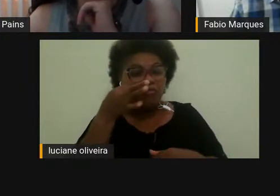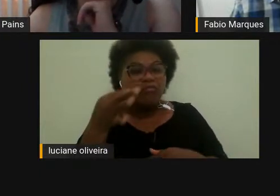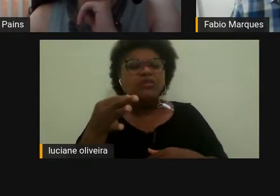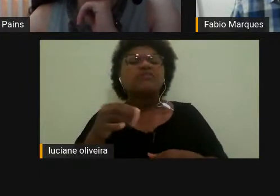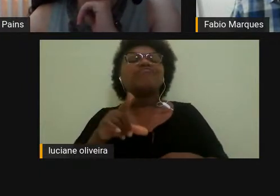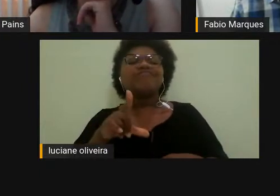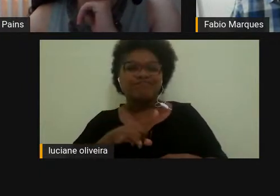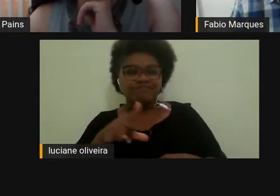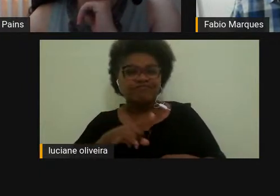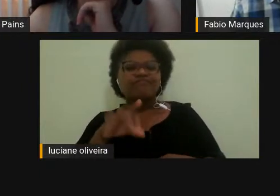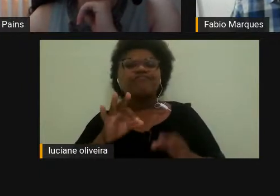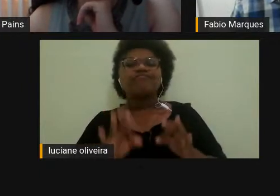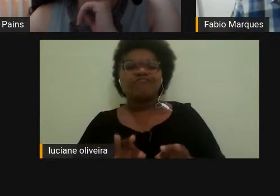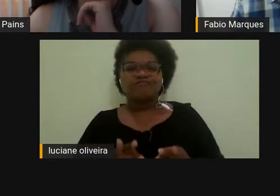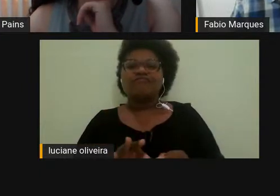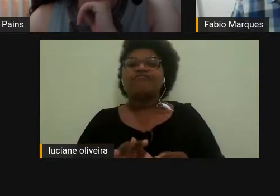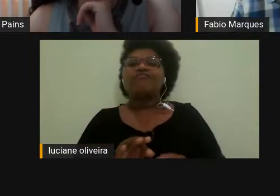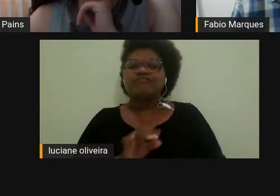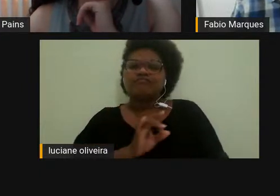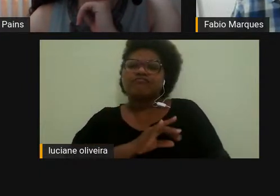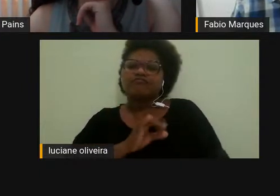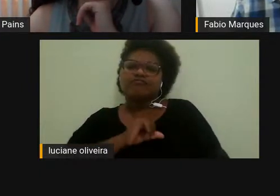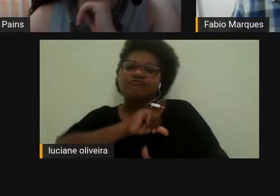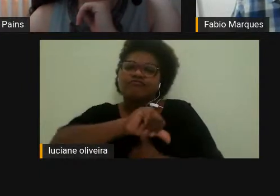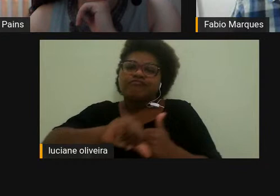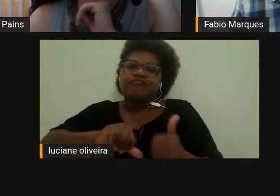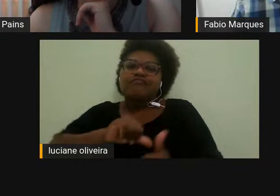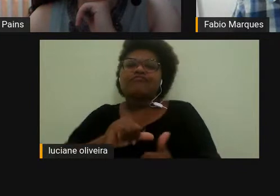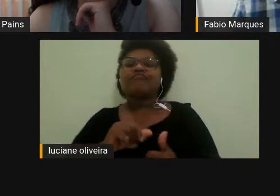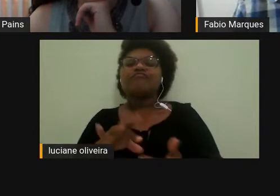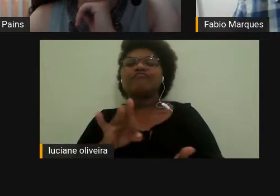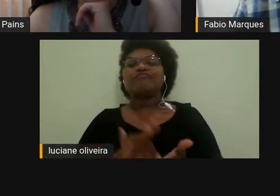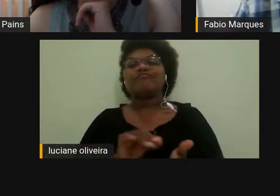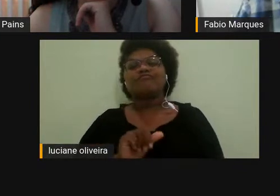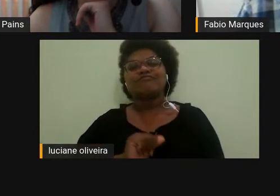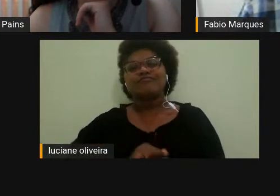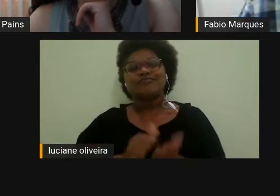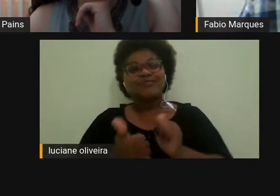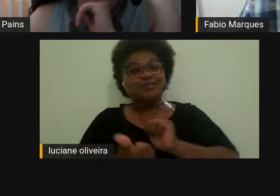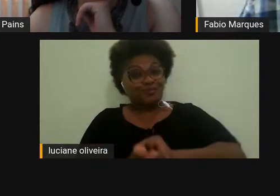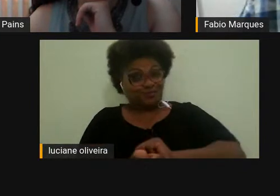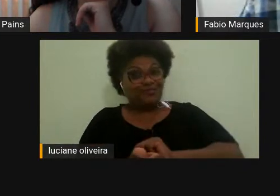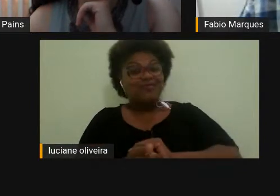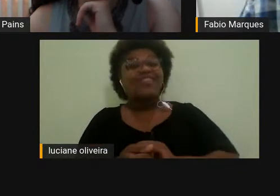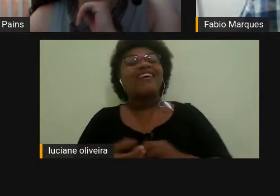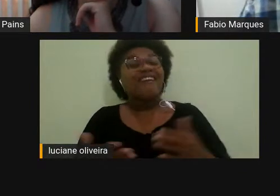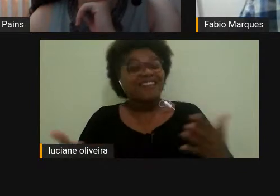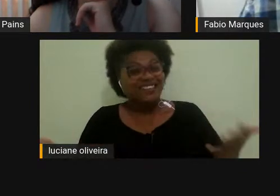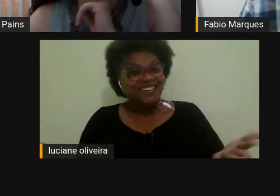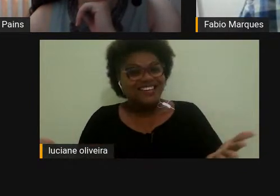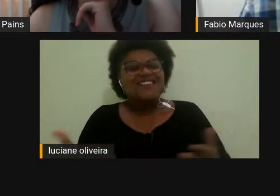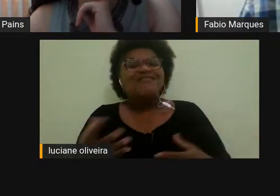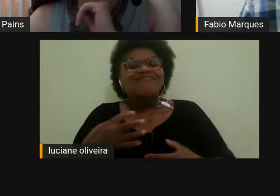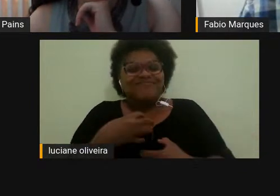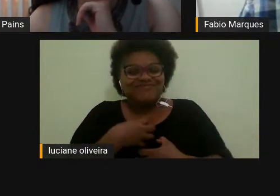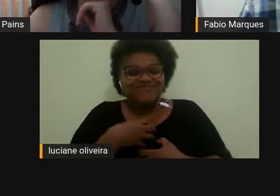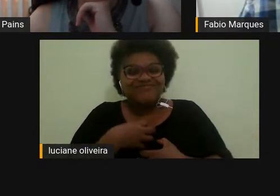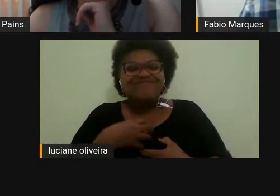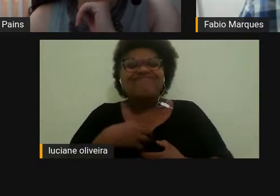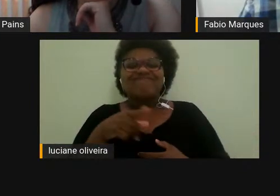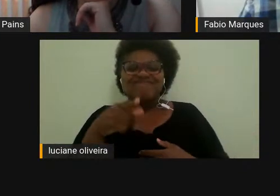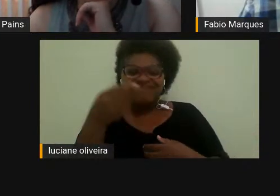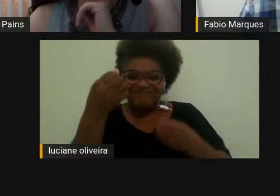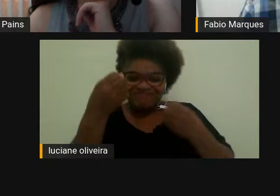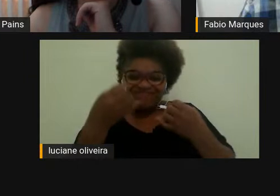realidade de adaptado e aí eu sinto que você trouxe essa palavra de concurso para nós nesse